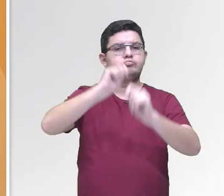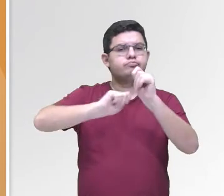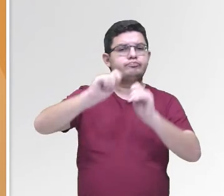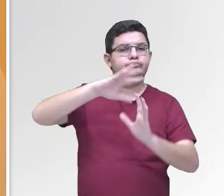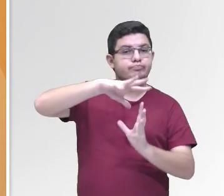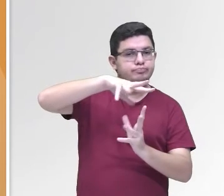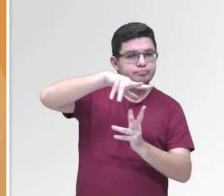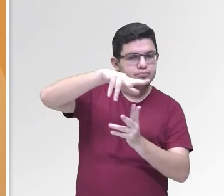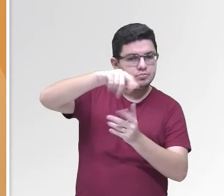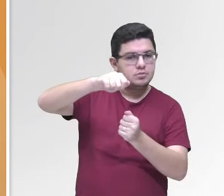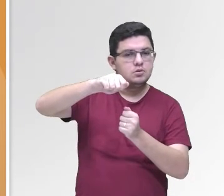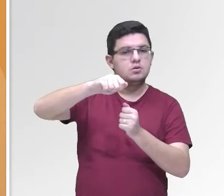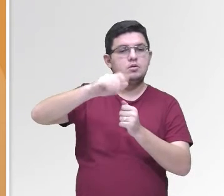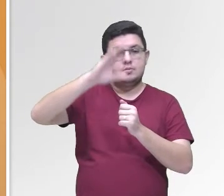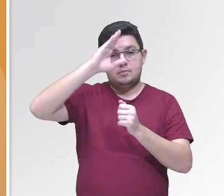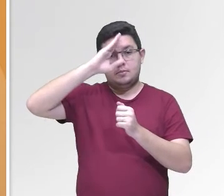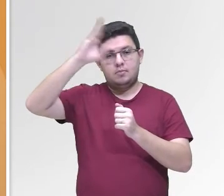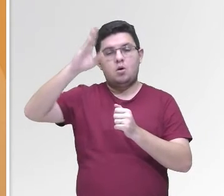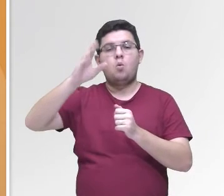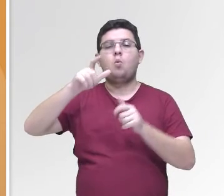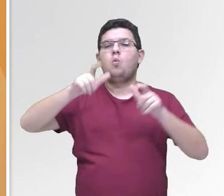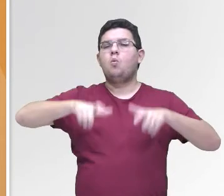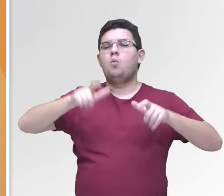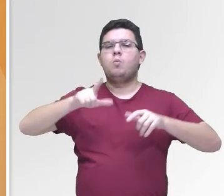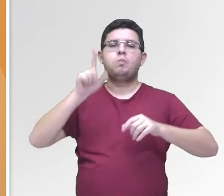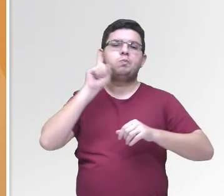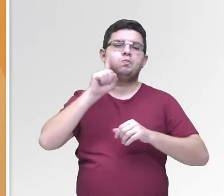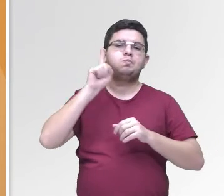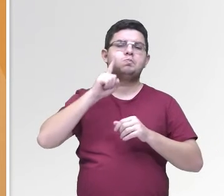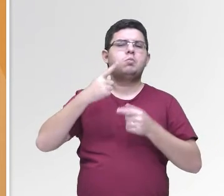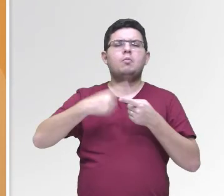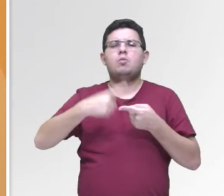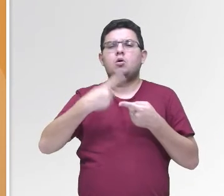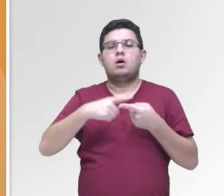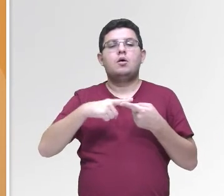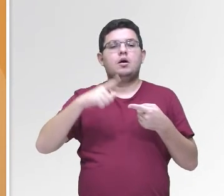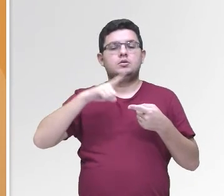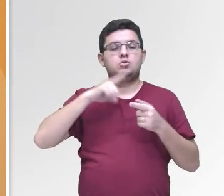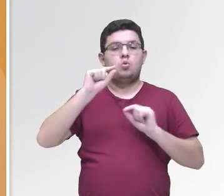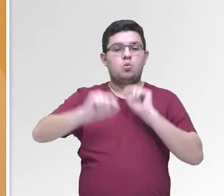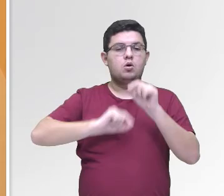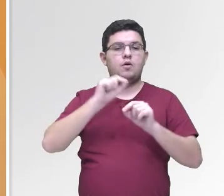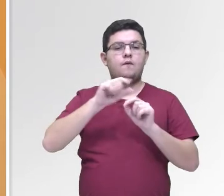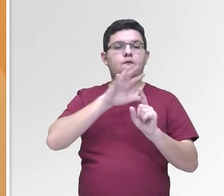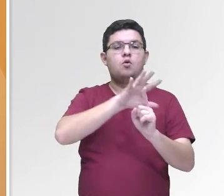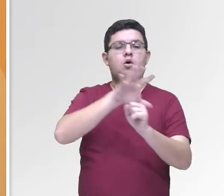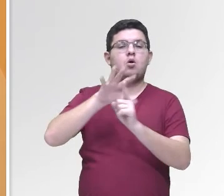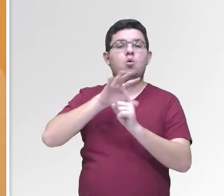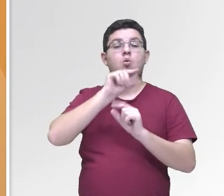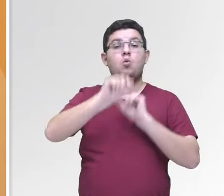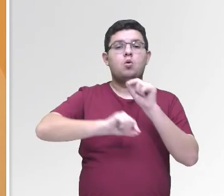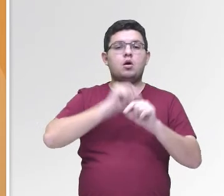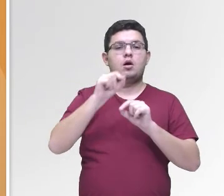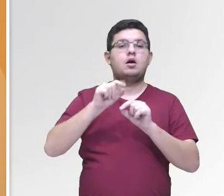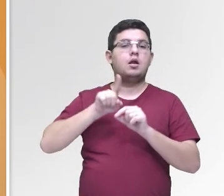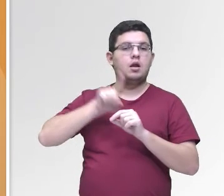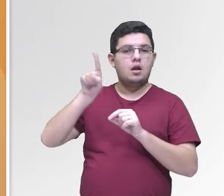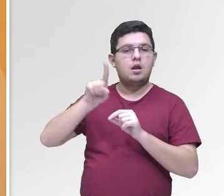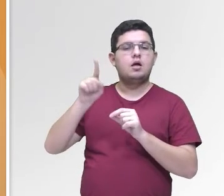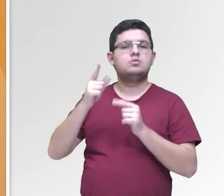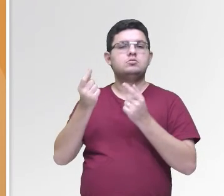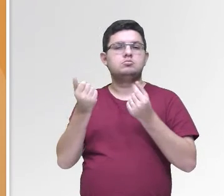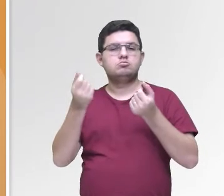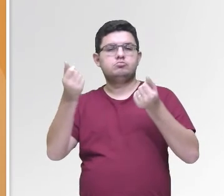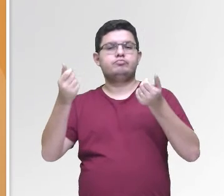mundial dos Estados Unidos. Por quê? Porque influenciou ali na quebra da Bolsa de Valores de